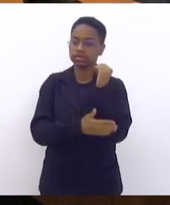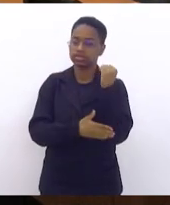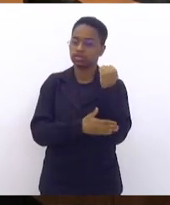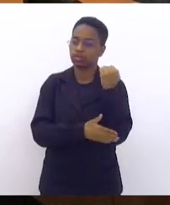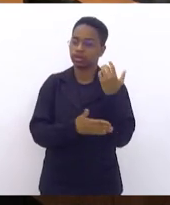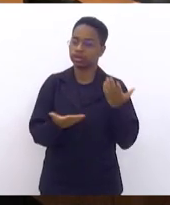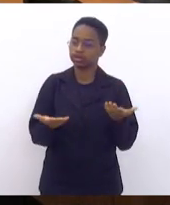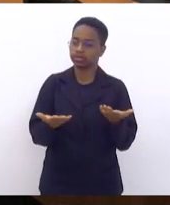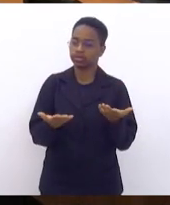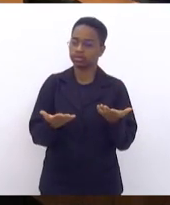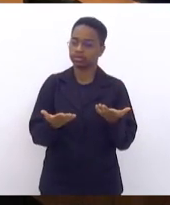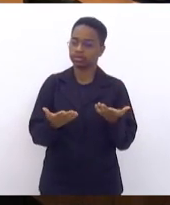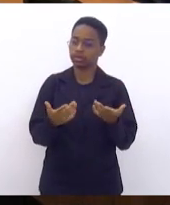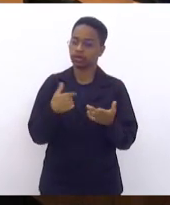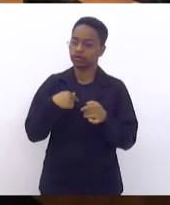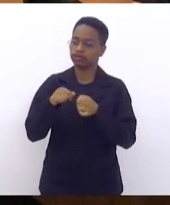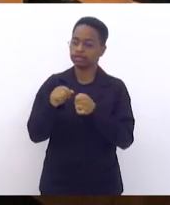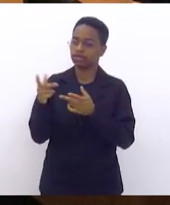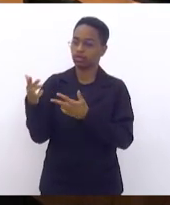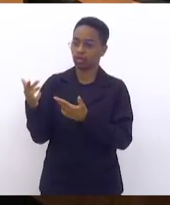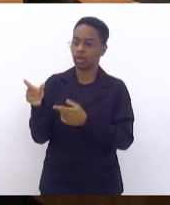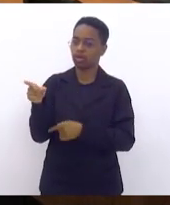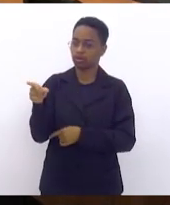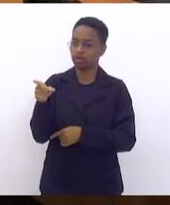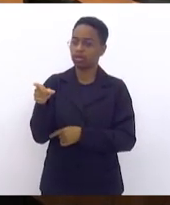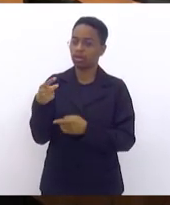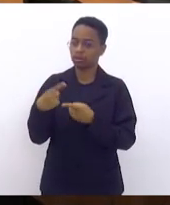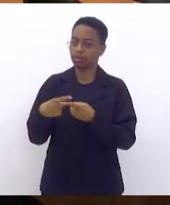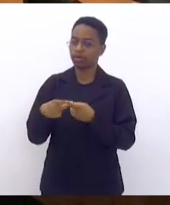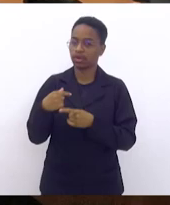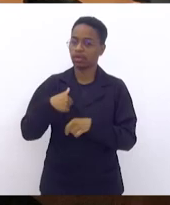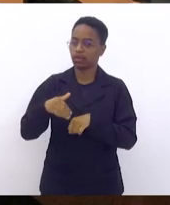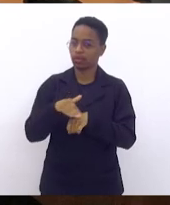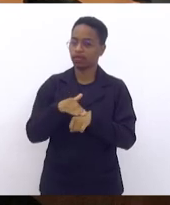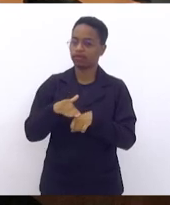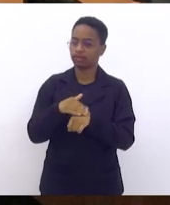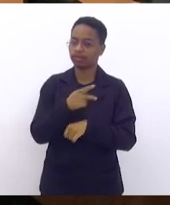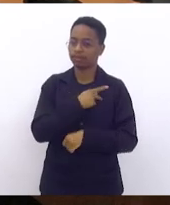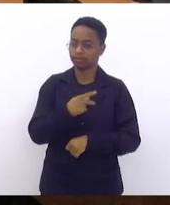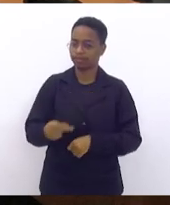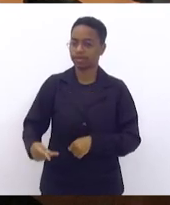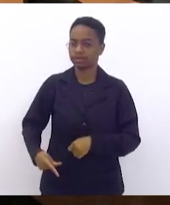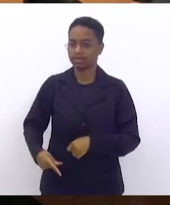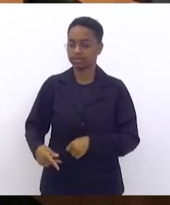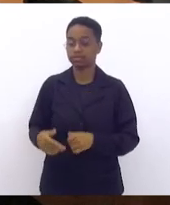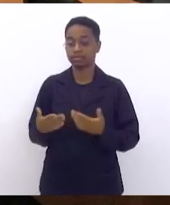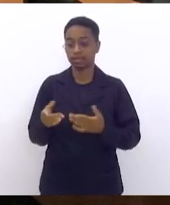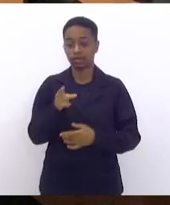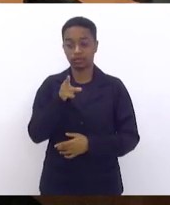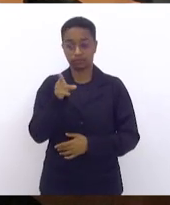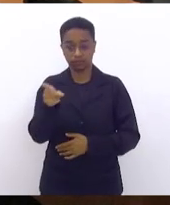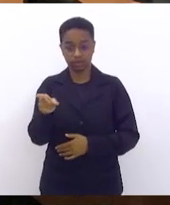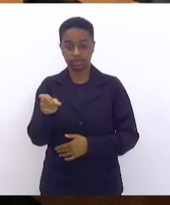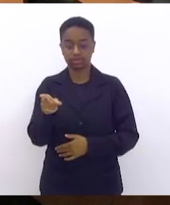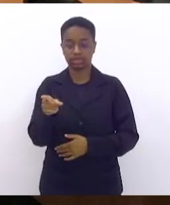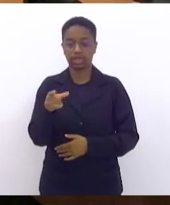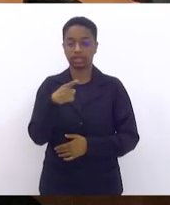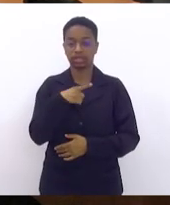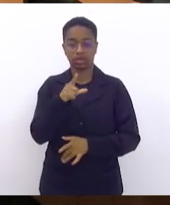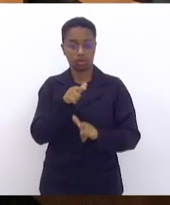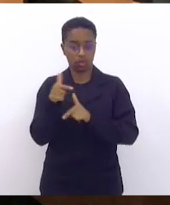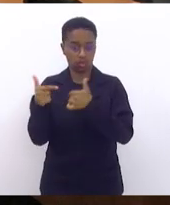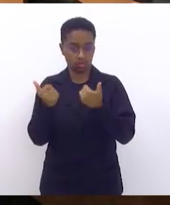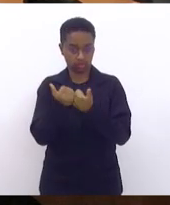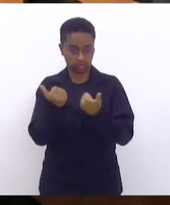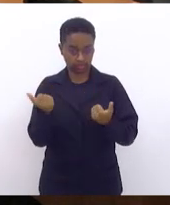agora eu que vou fazer como Vossa Excelência, que eu estou falando com o nosso presidente constitucionalista. Vossa Excelência, que tem uma, entre outros